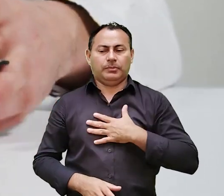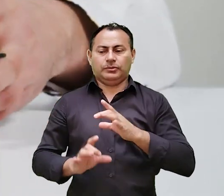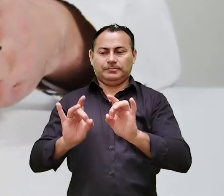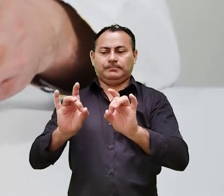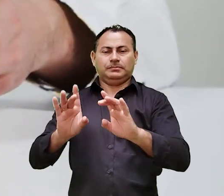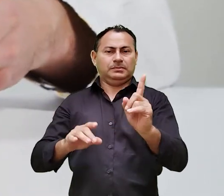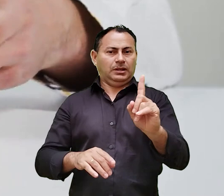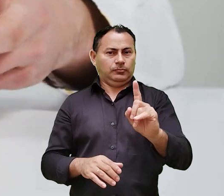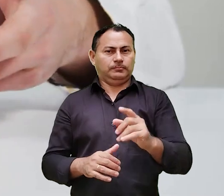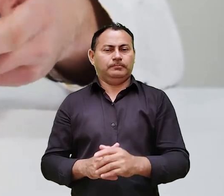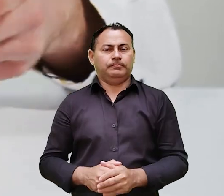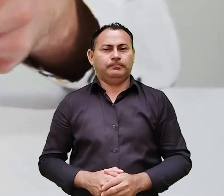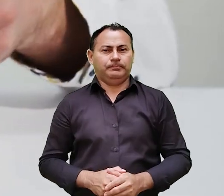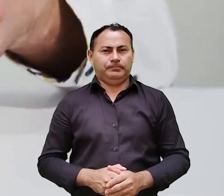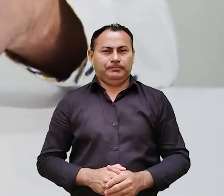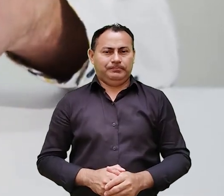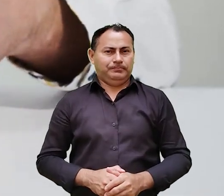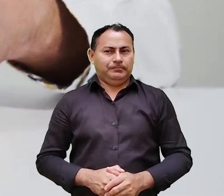não é o meu preferido, não.